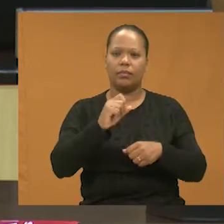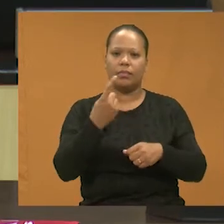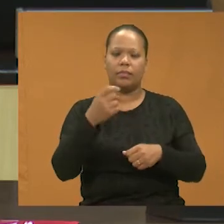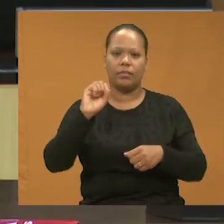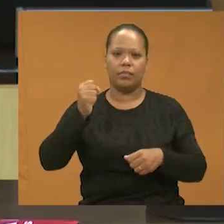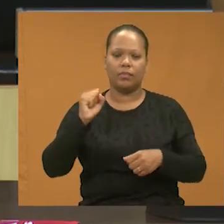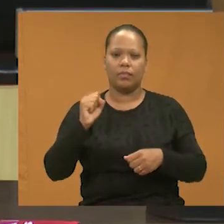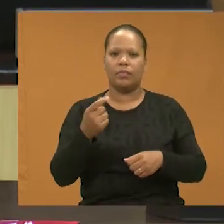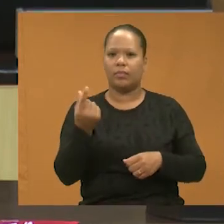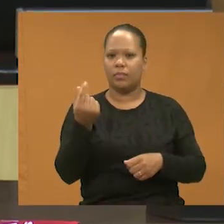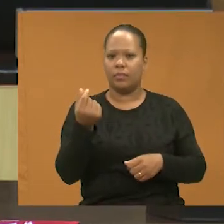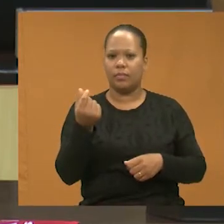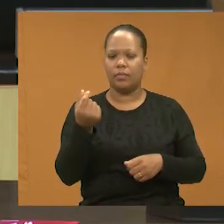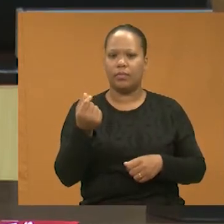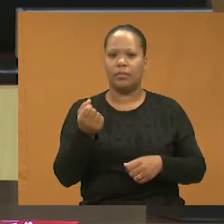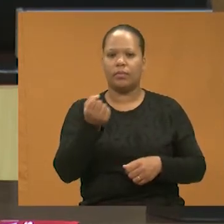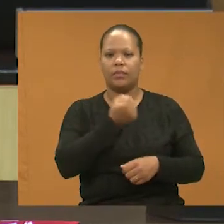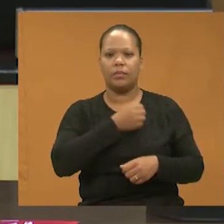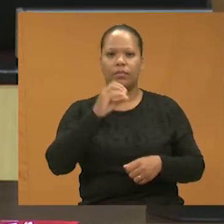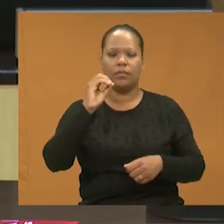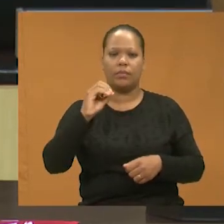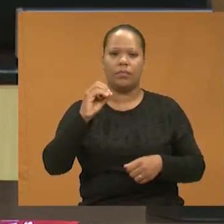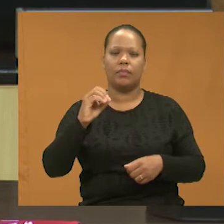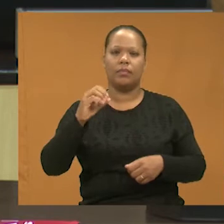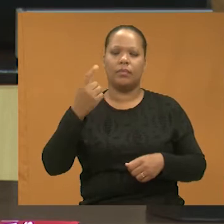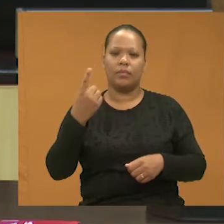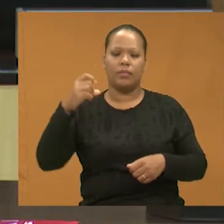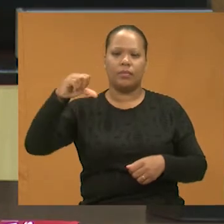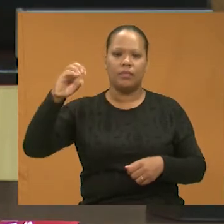subtraído da conta corrente número